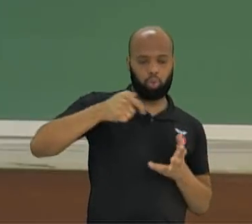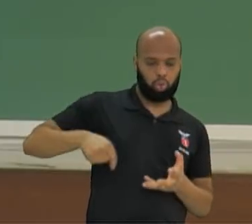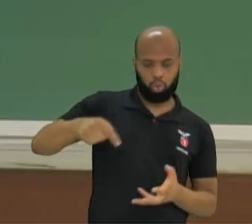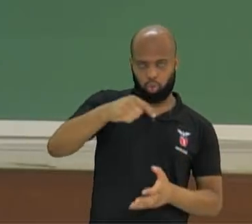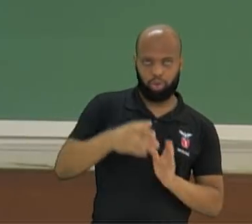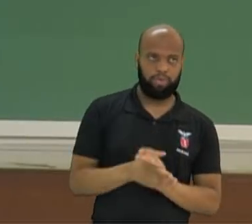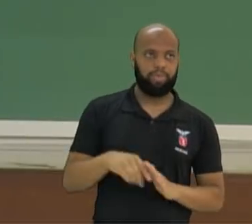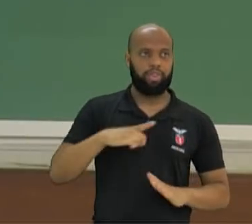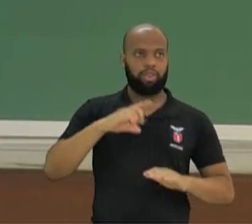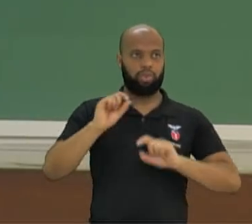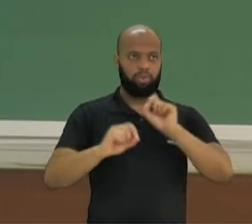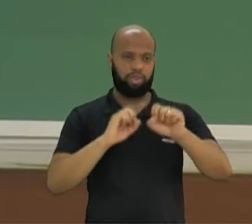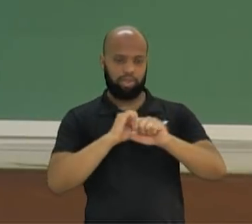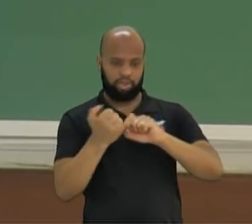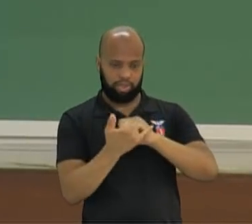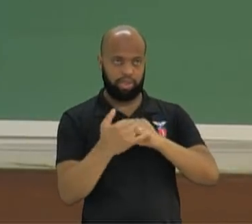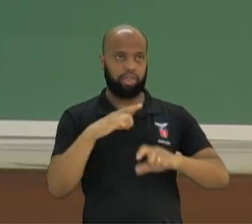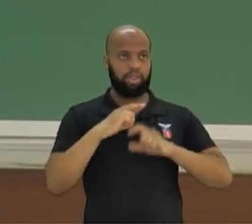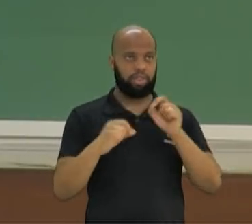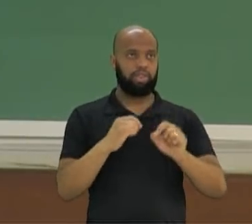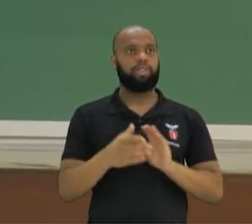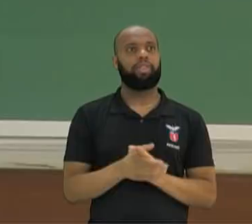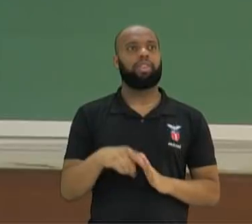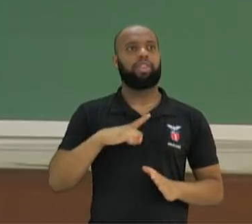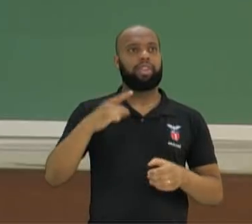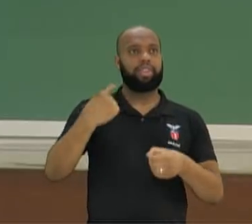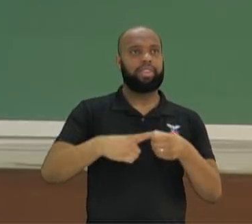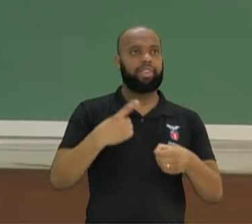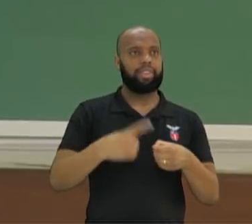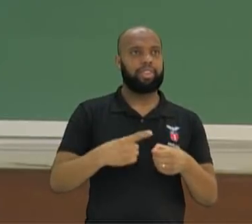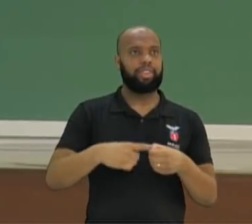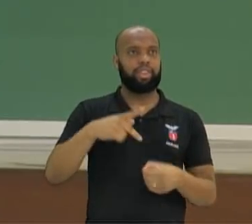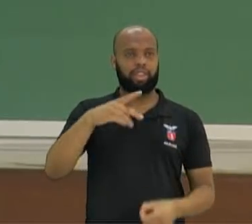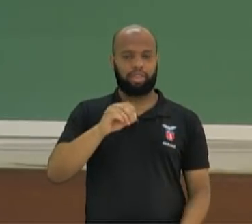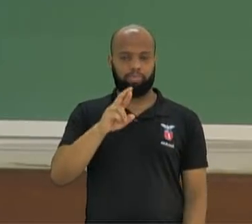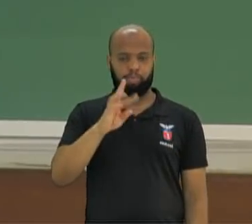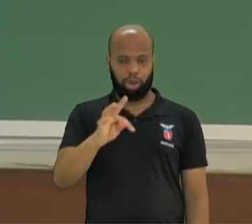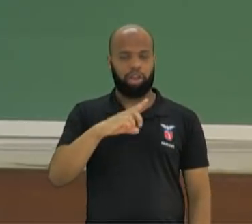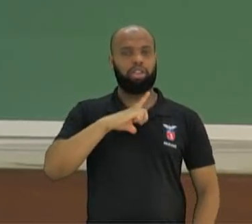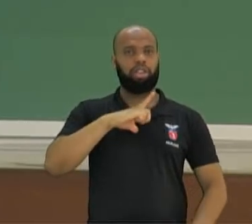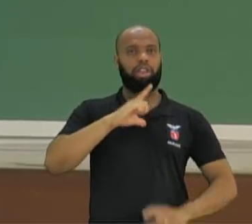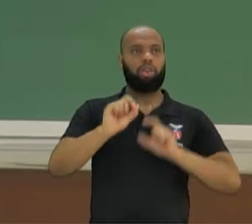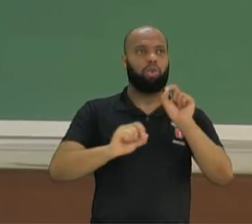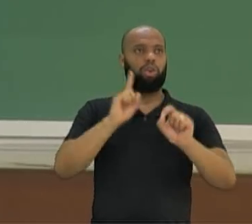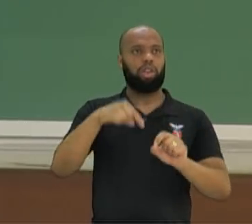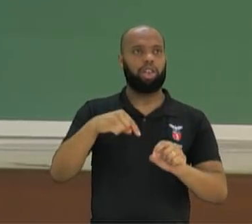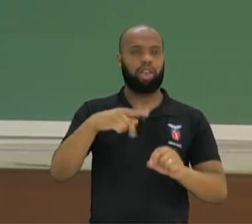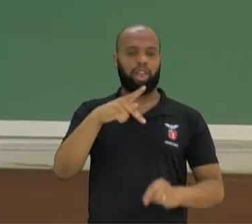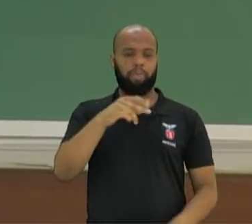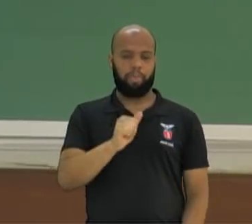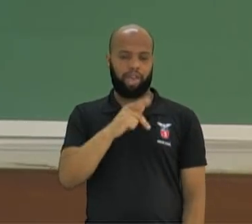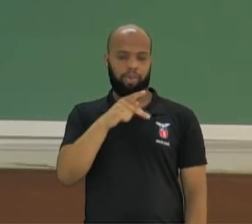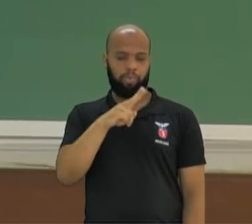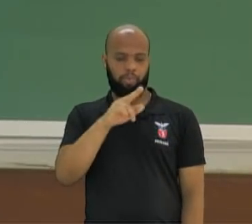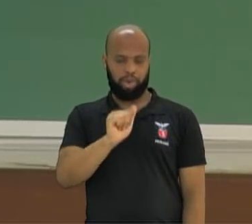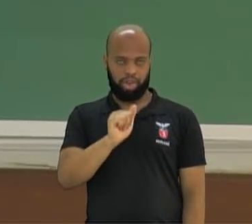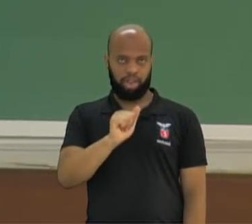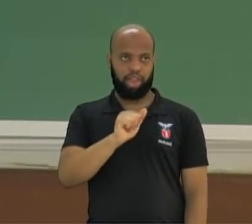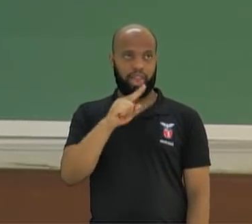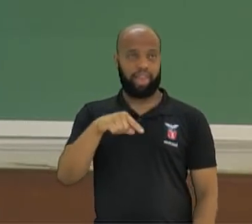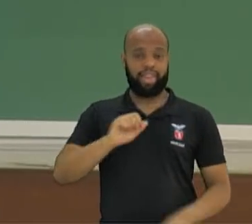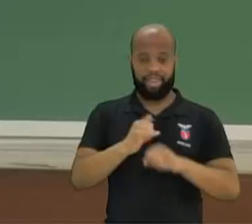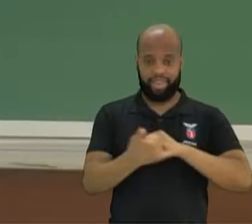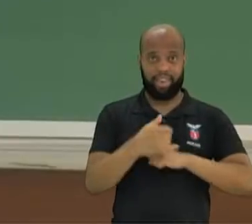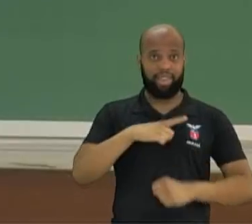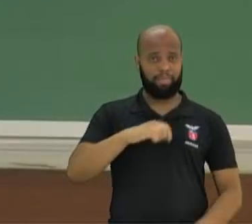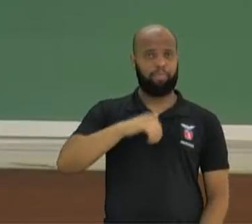As ilhas, né, destaque para a cidade de Port Moresby, que fica na Papua Nova Guiné, é a ilha mais povoada, é